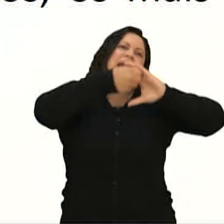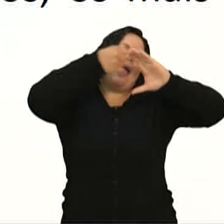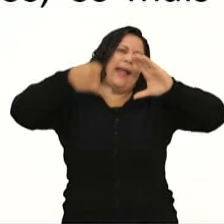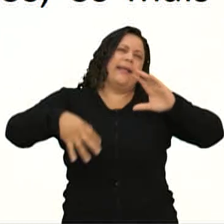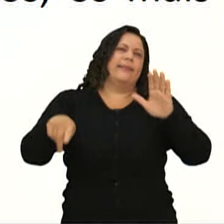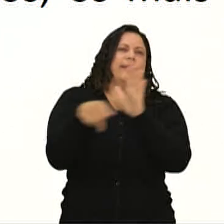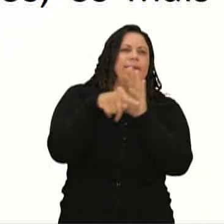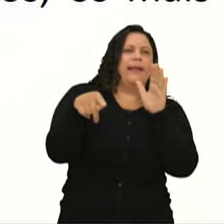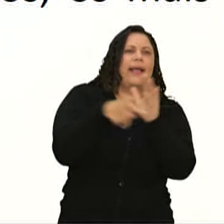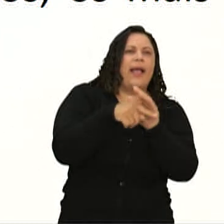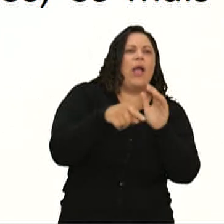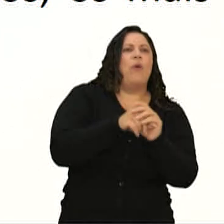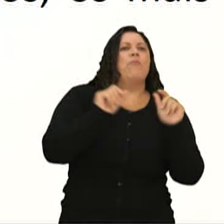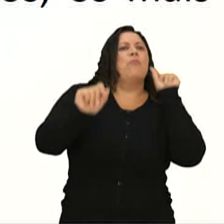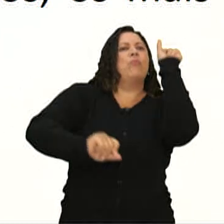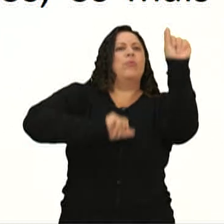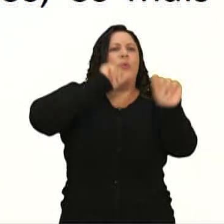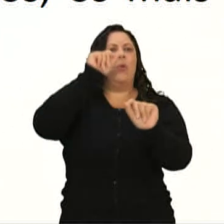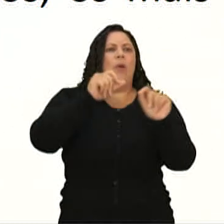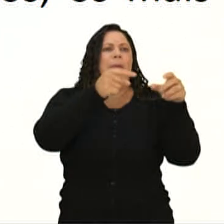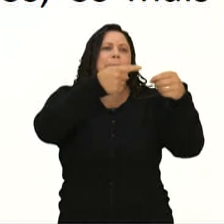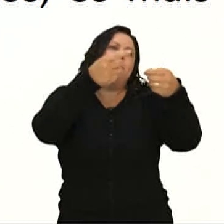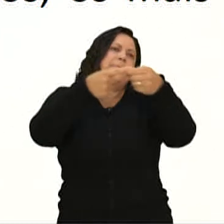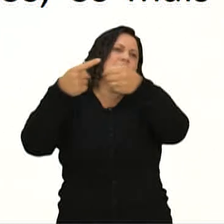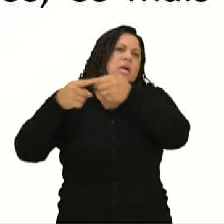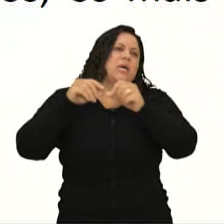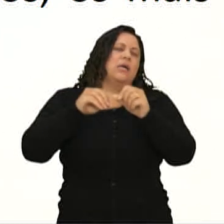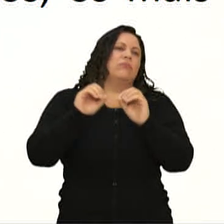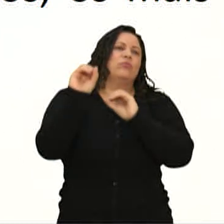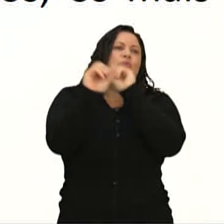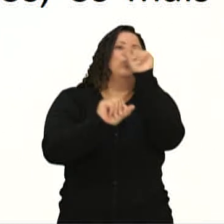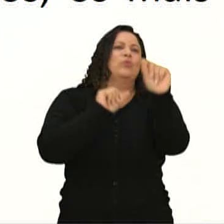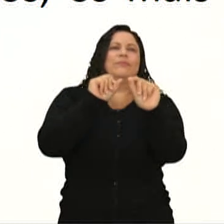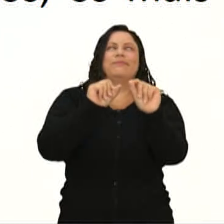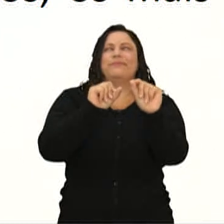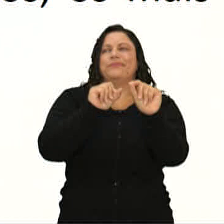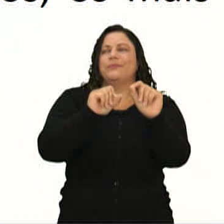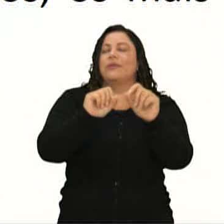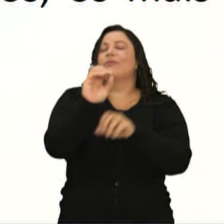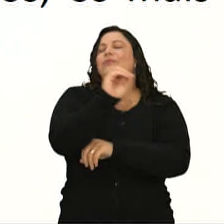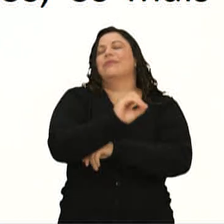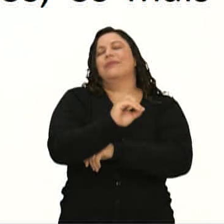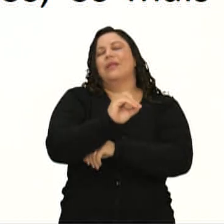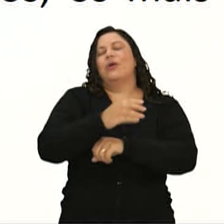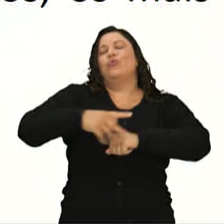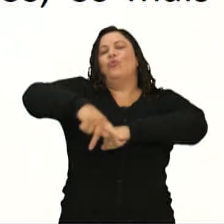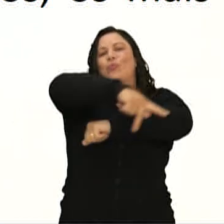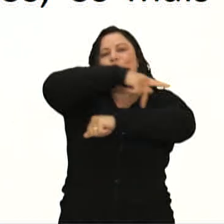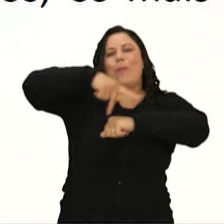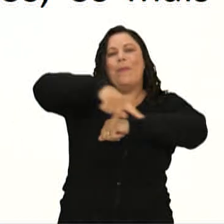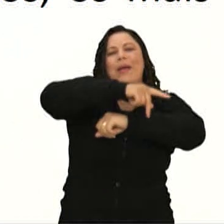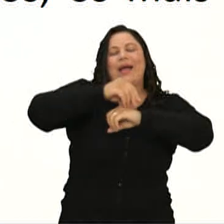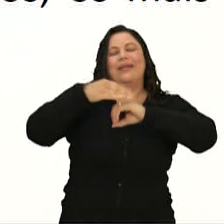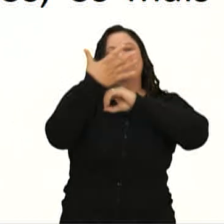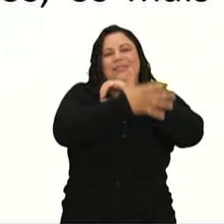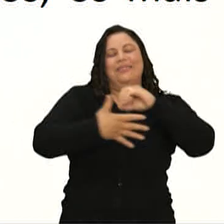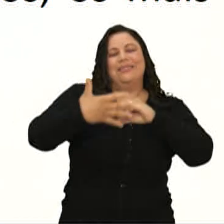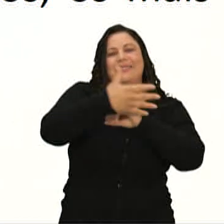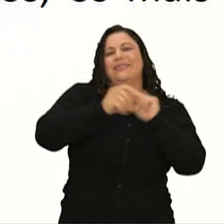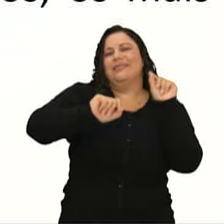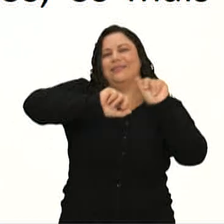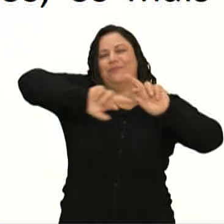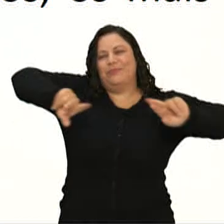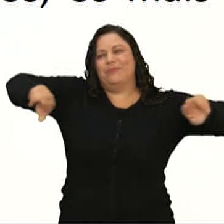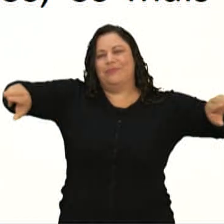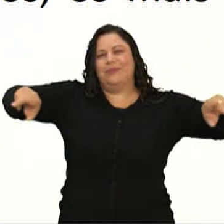origens nesta visão contribuída pelo judaísmo, baseada na supremacia do homem sobre os animais e toda a natureza. A